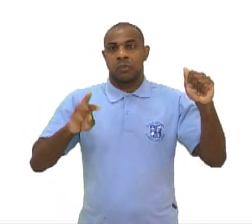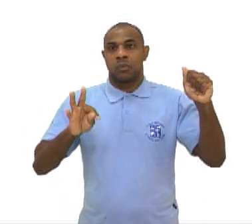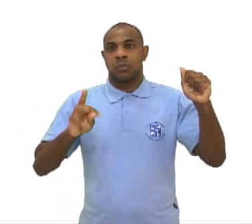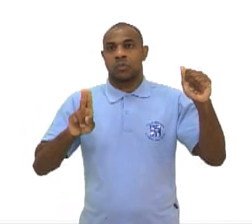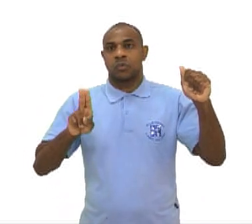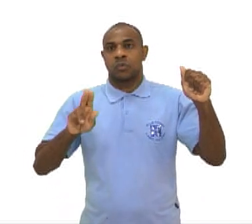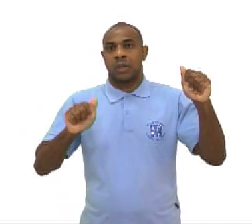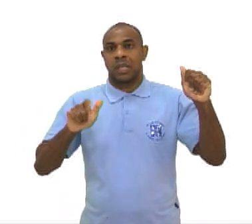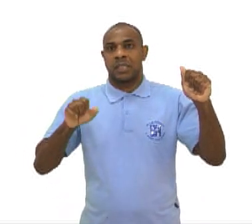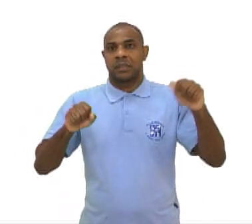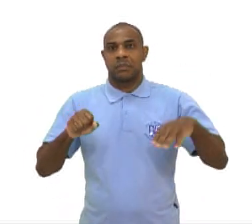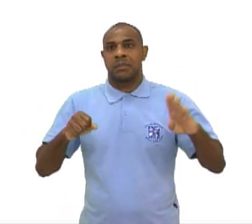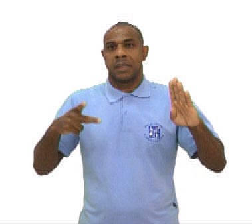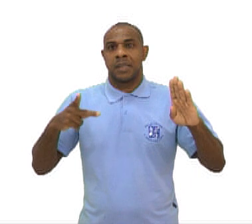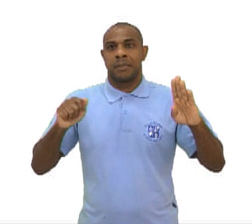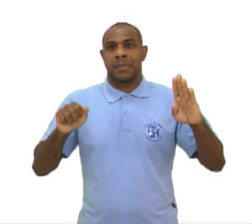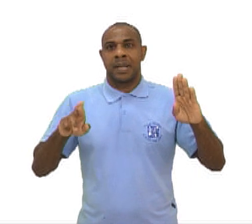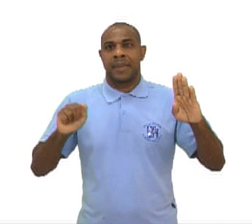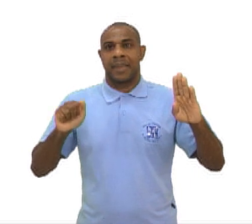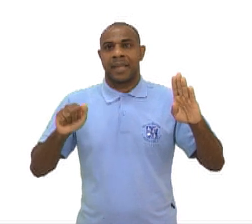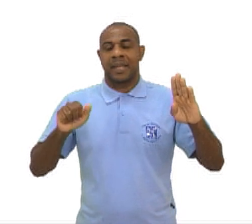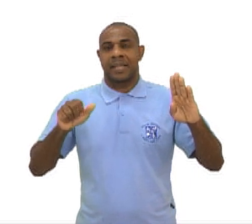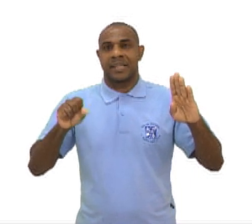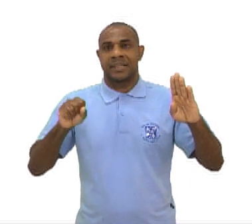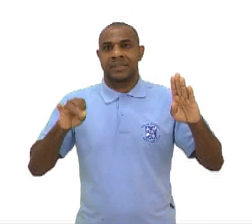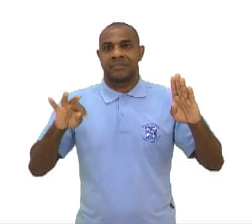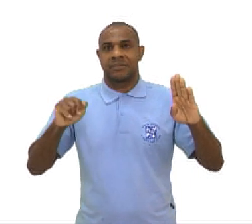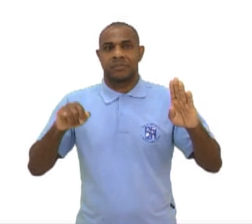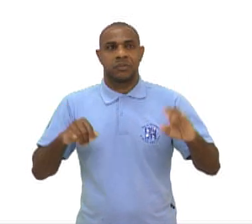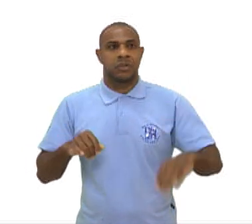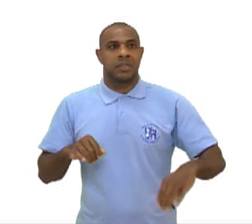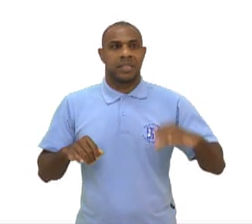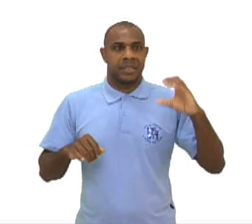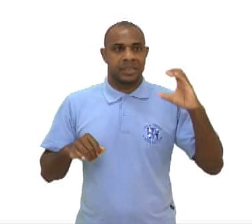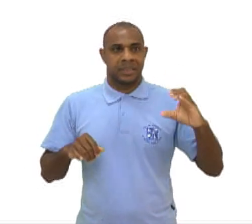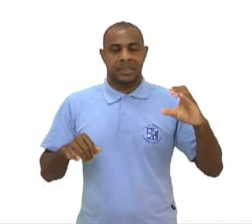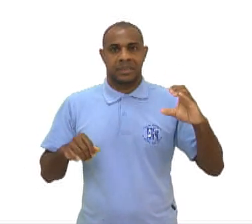C, protocooperação. Ou letra D, comensalismo?